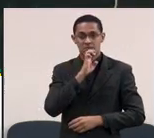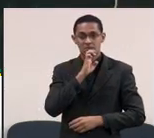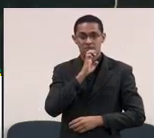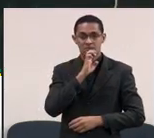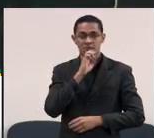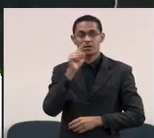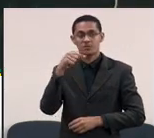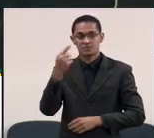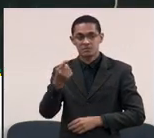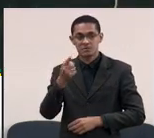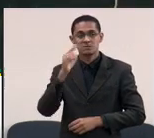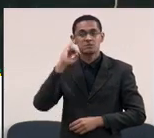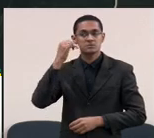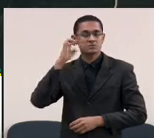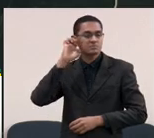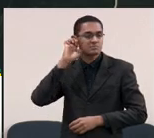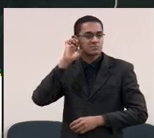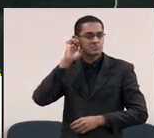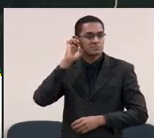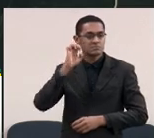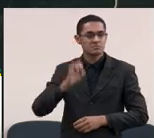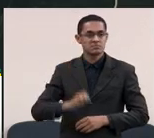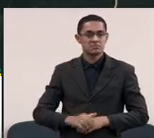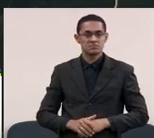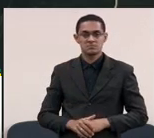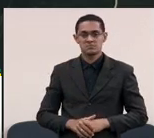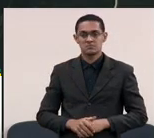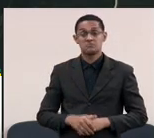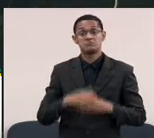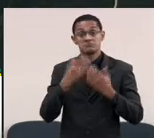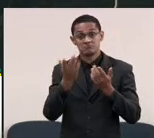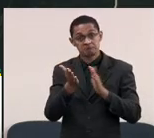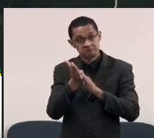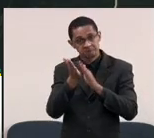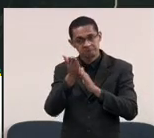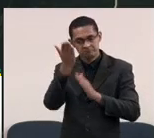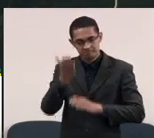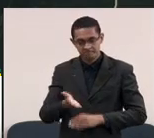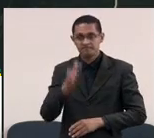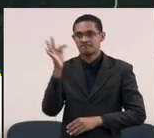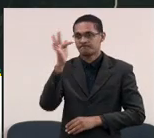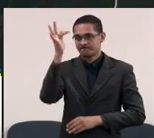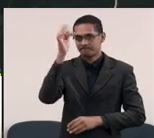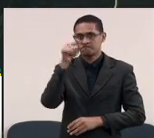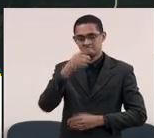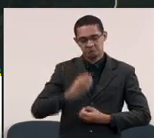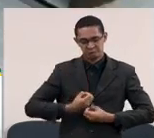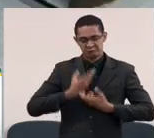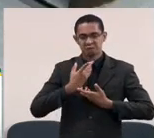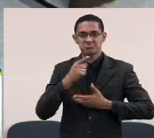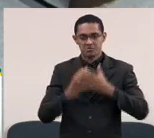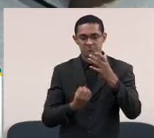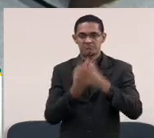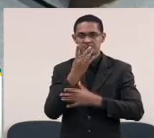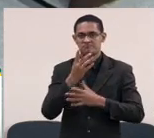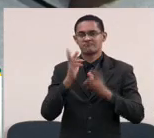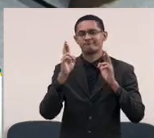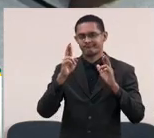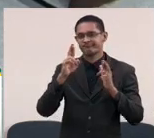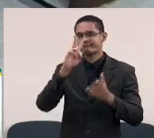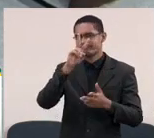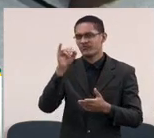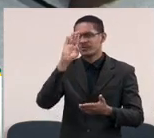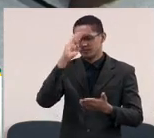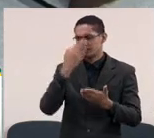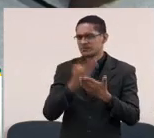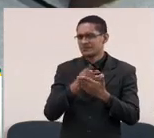em seguida, deputado Jacir Manajás. Eu quero parabenizar, deputado Furlan, a sua iniciativa. Com certeza, é